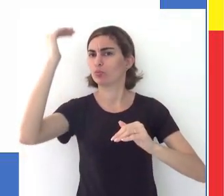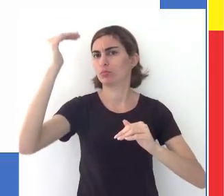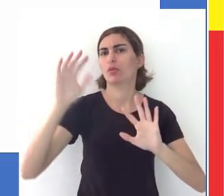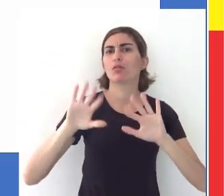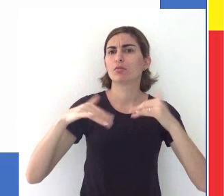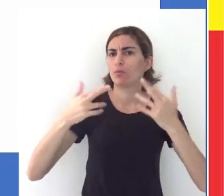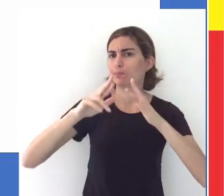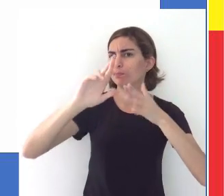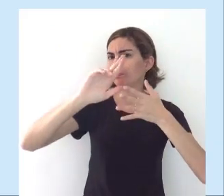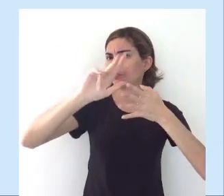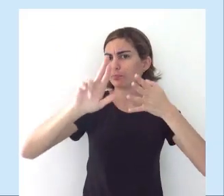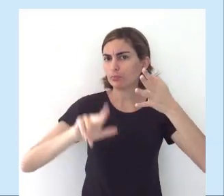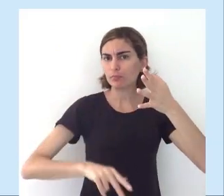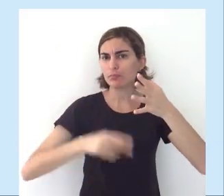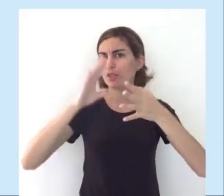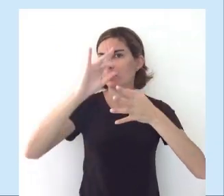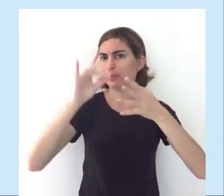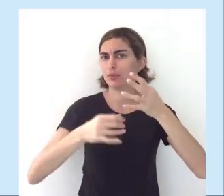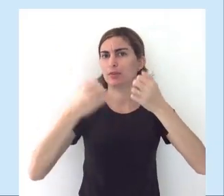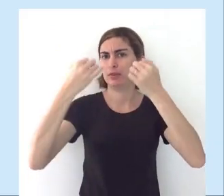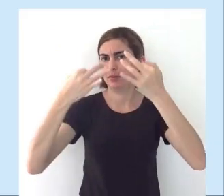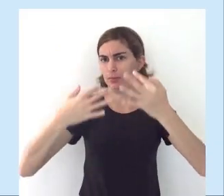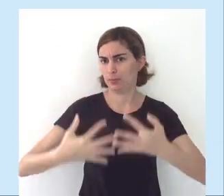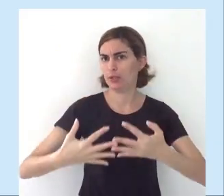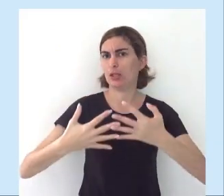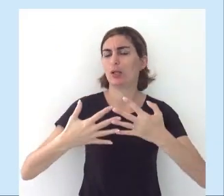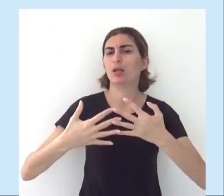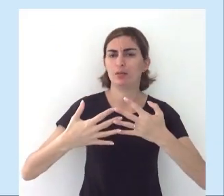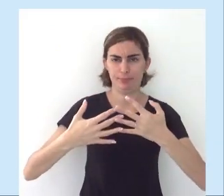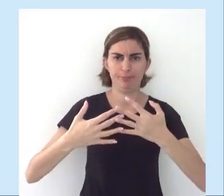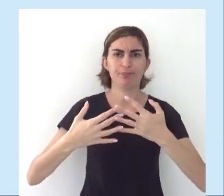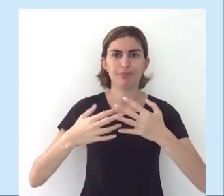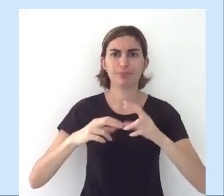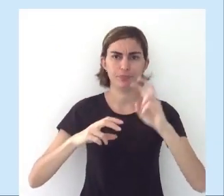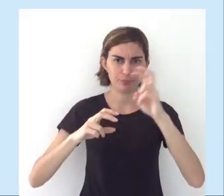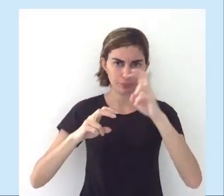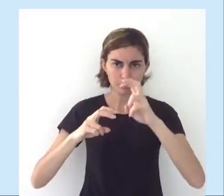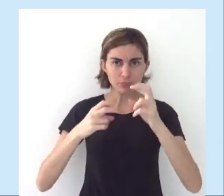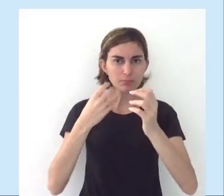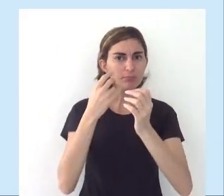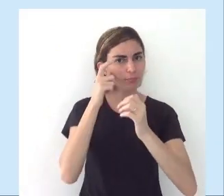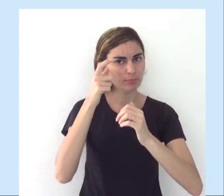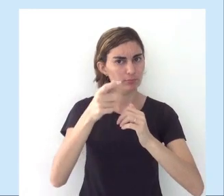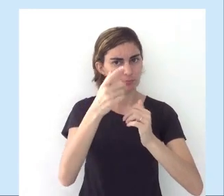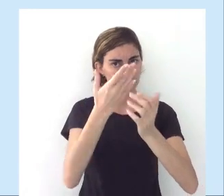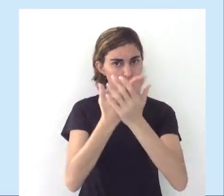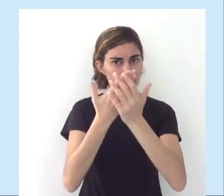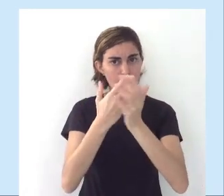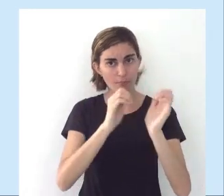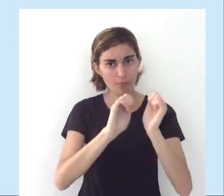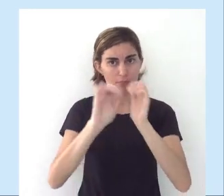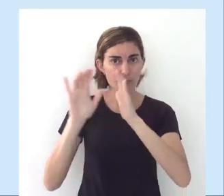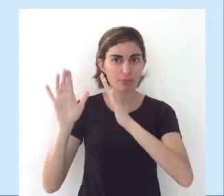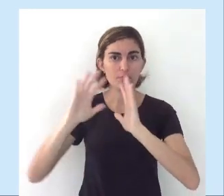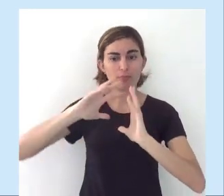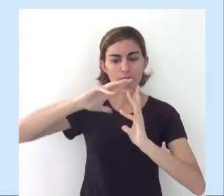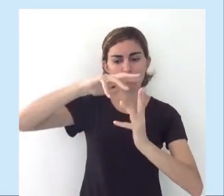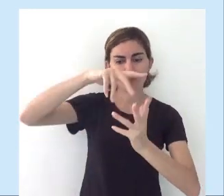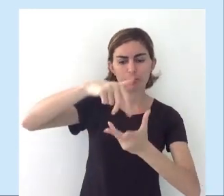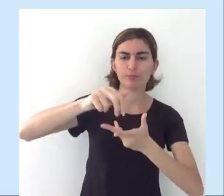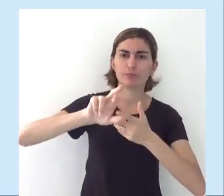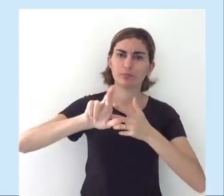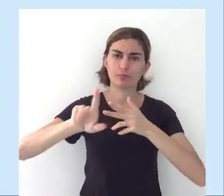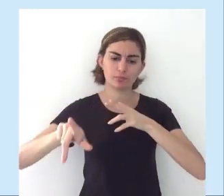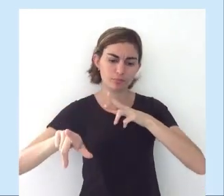altitude, tá? Então, a gente especificou mais aí quente, frio e temperado na aula 5, é interessante que vocês acompanhem. Tá? Então, o mundo ele